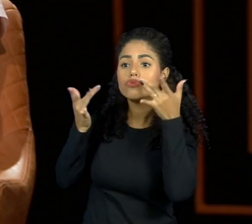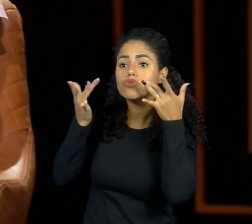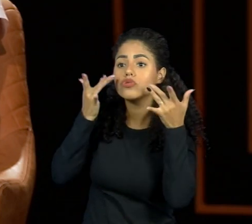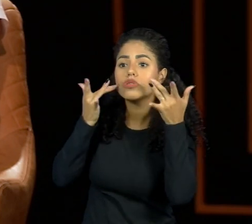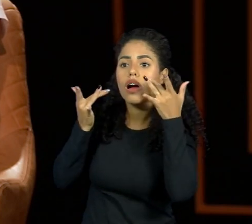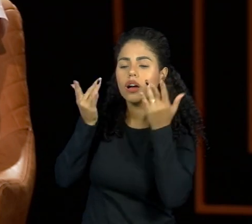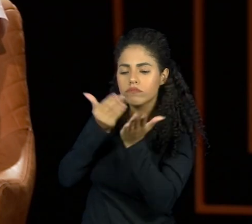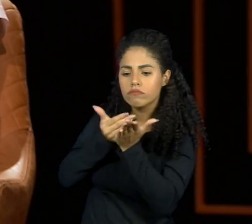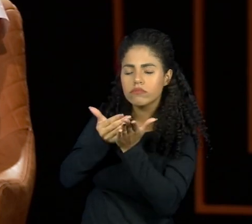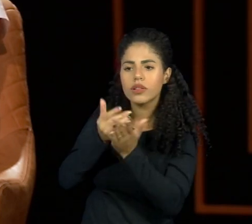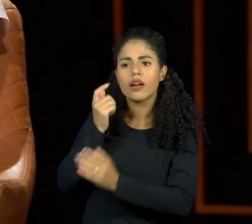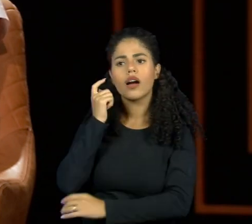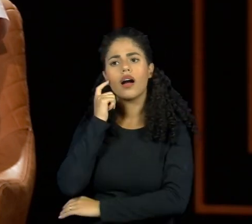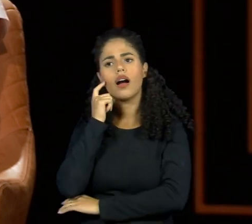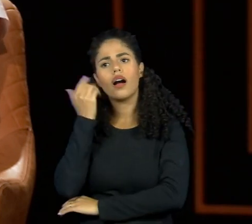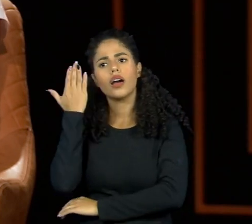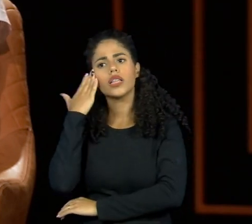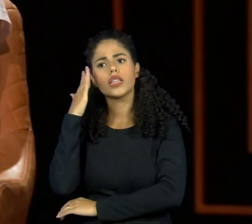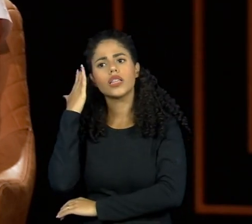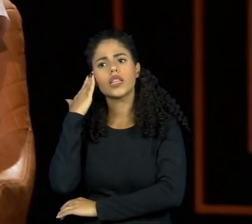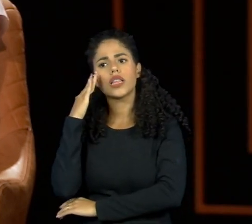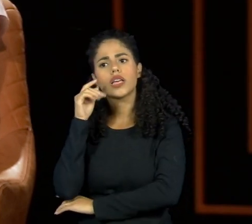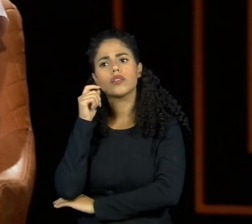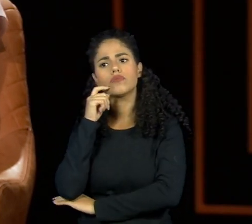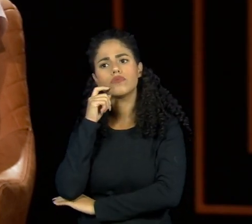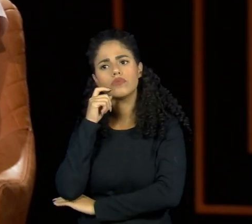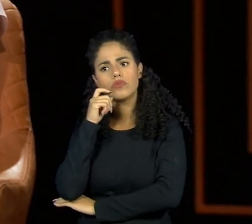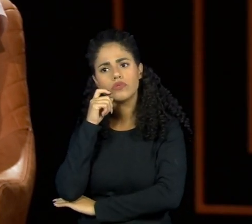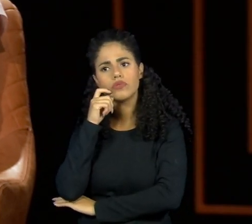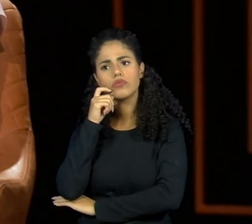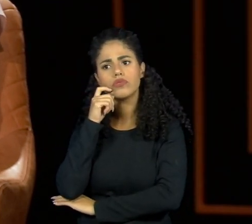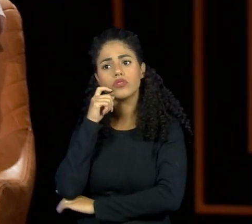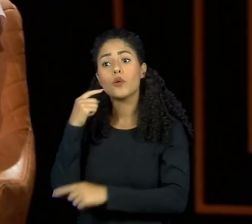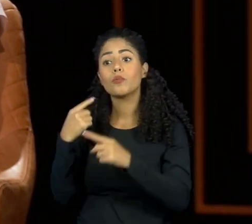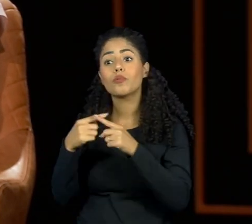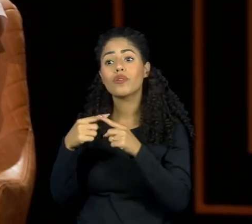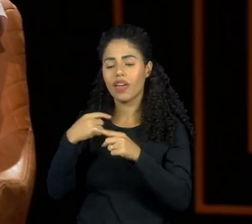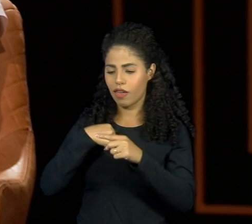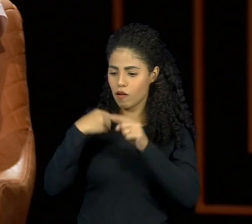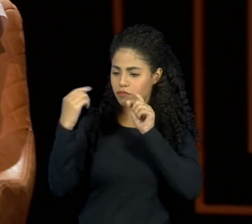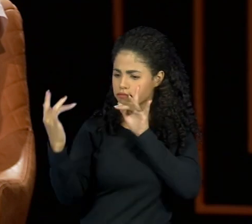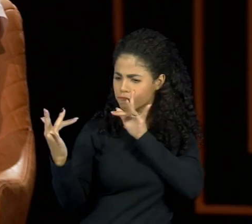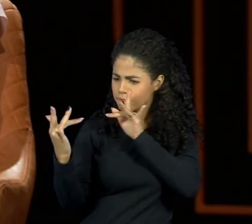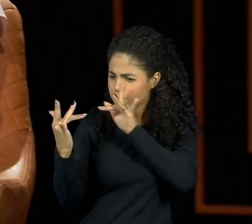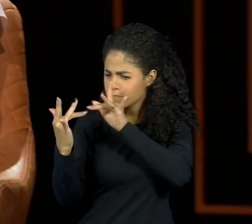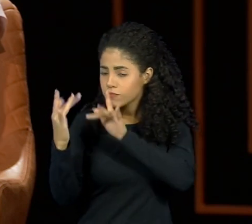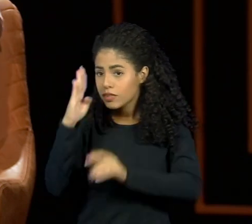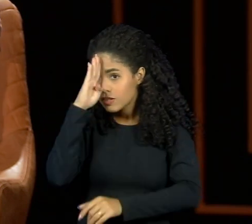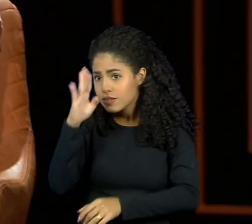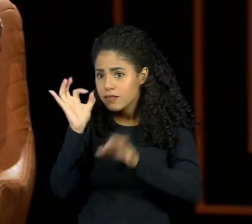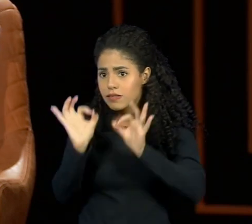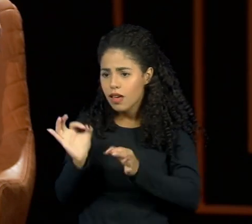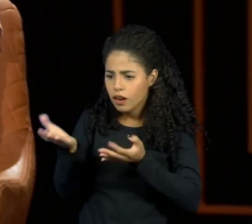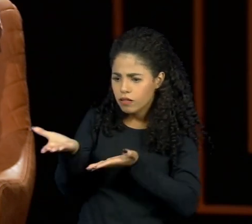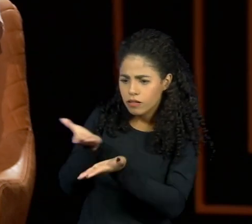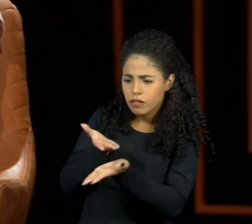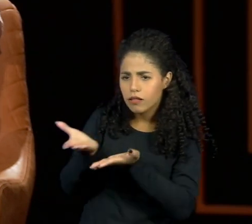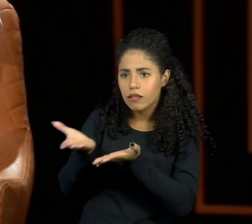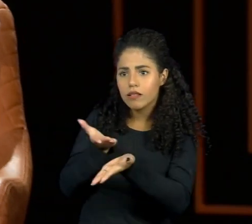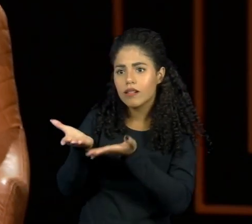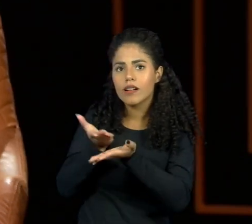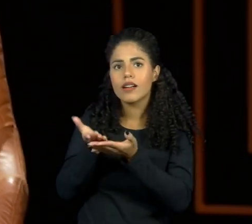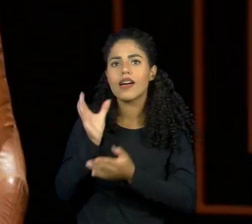comecei a entender um universo ali muito de perto, né? E foi... Tem uma curiosidade, não sei se dá tempo para contar,